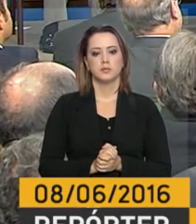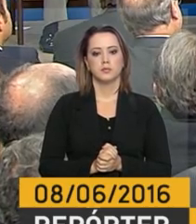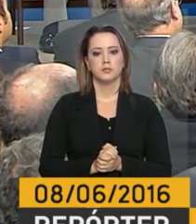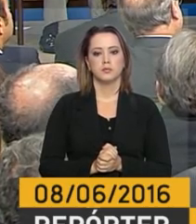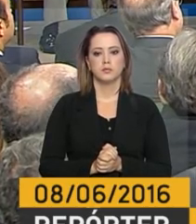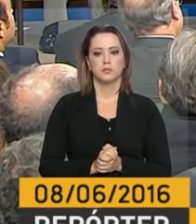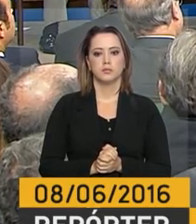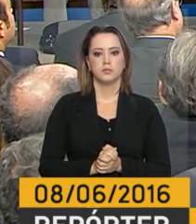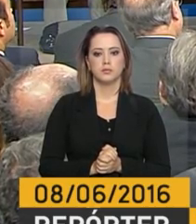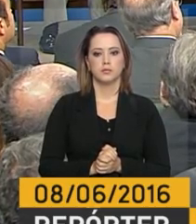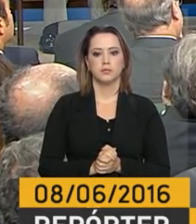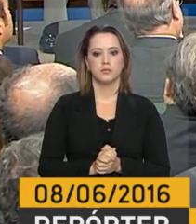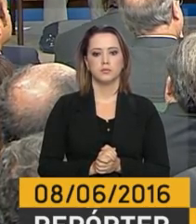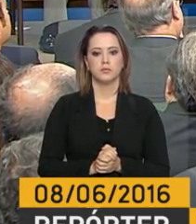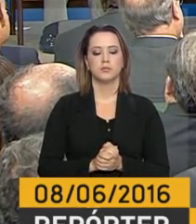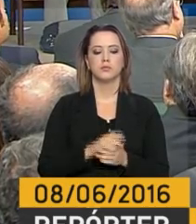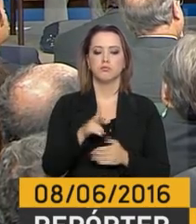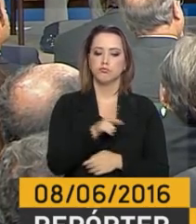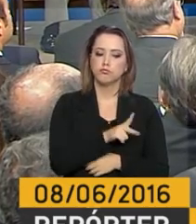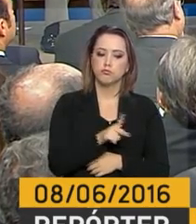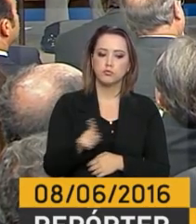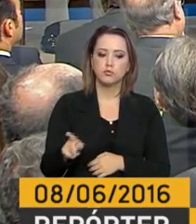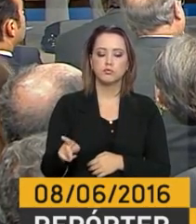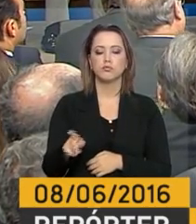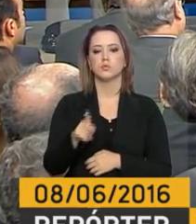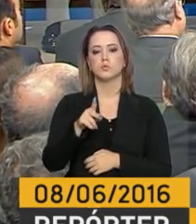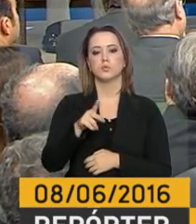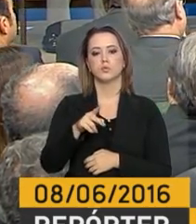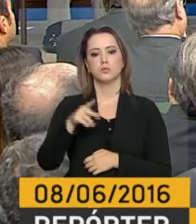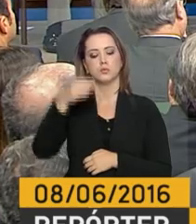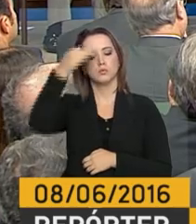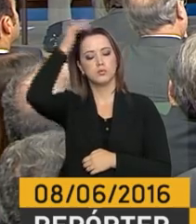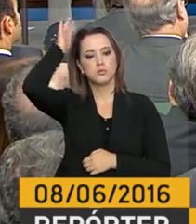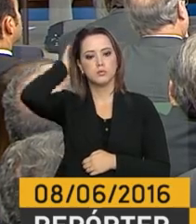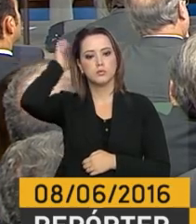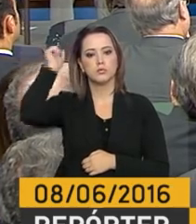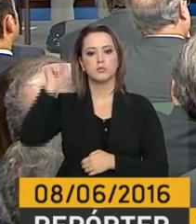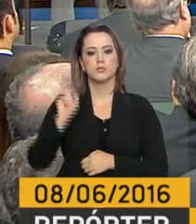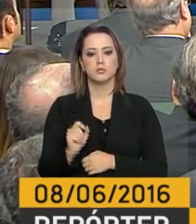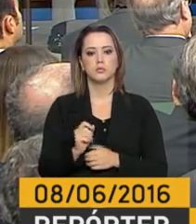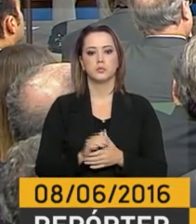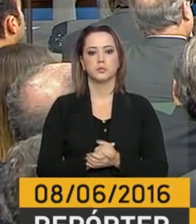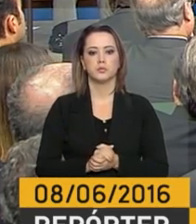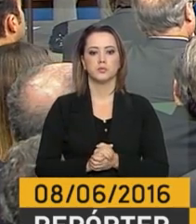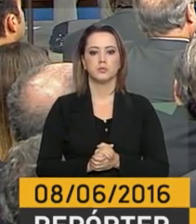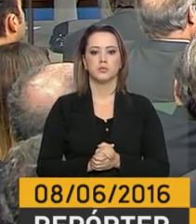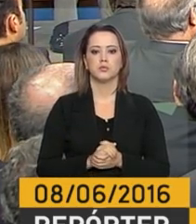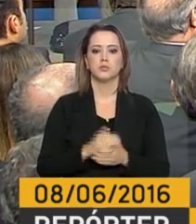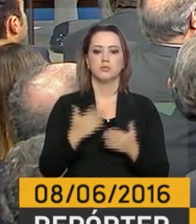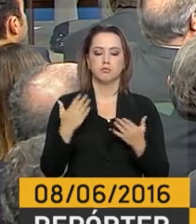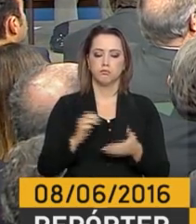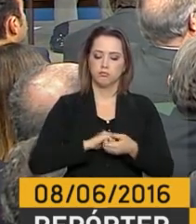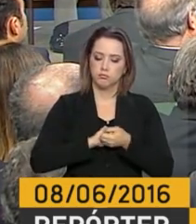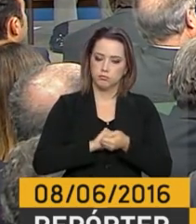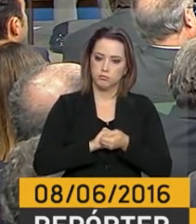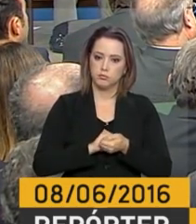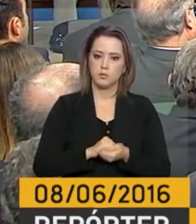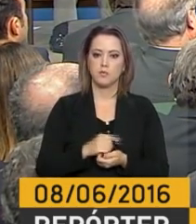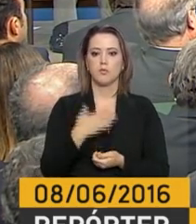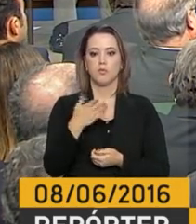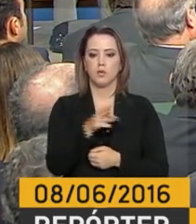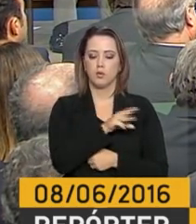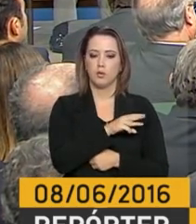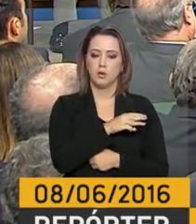Excelentíssimo Senhor Michel Temer Presidente da República Minas saudações